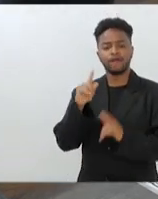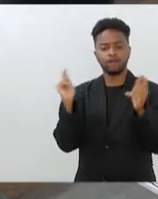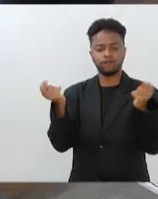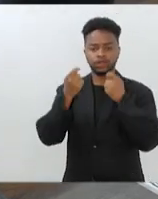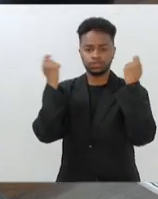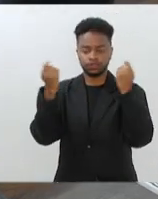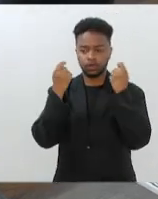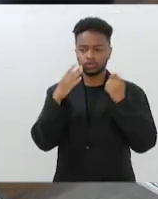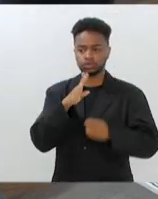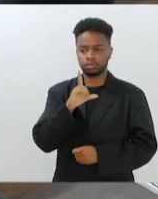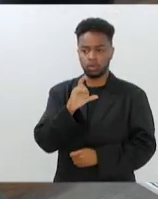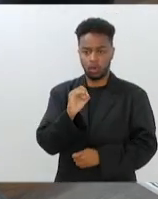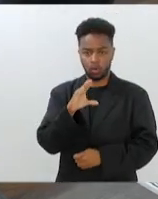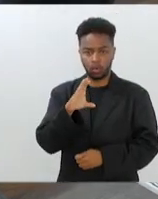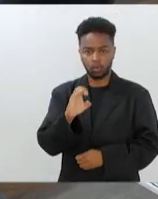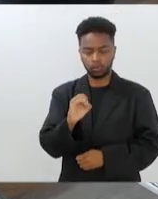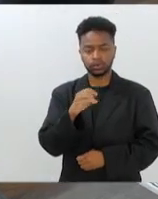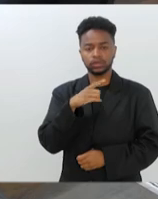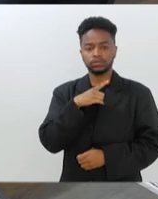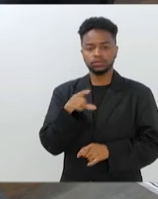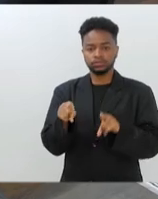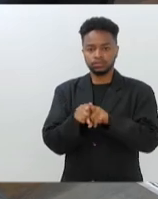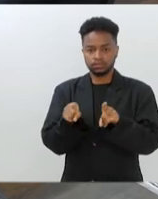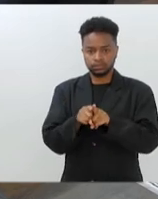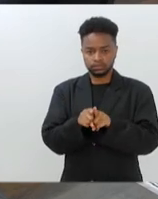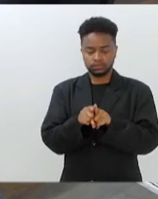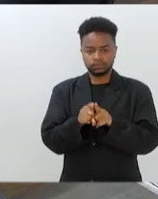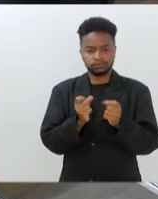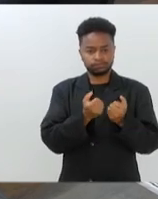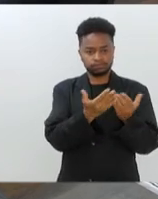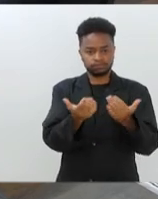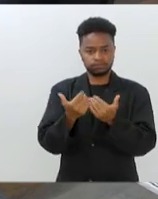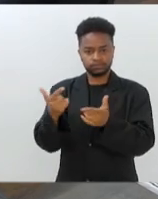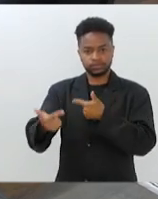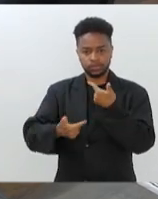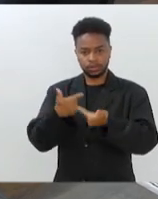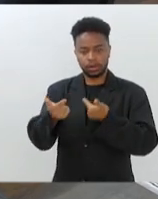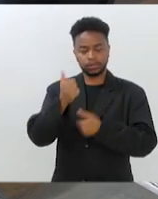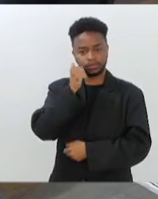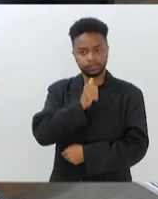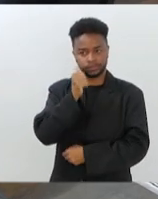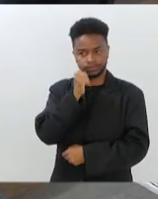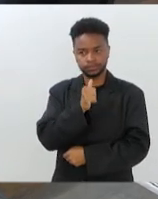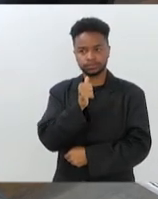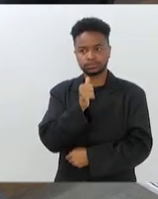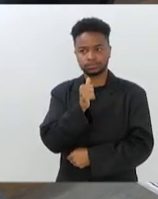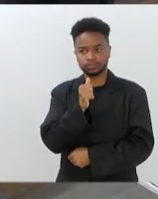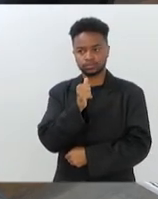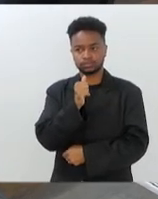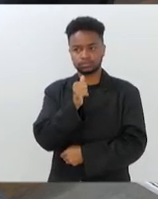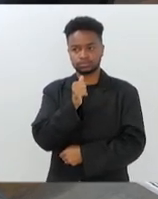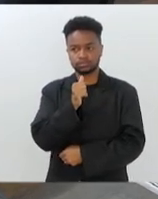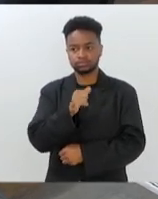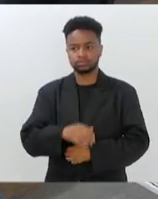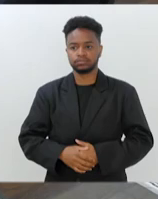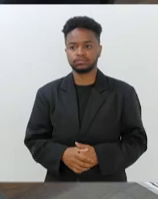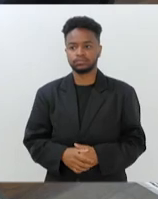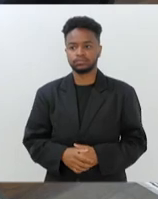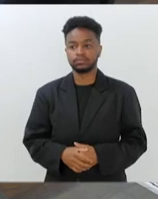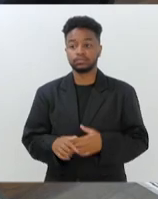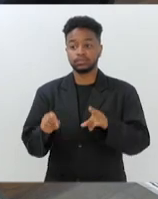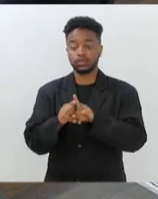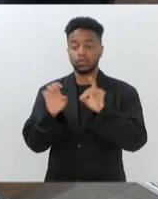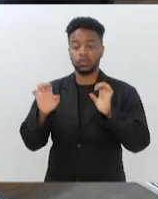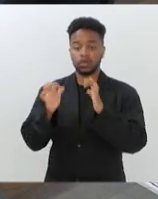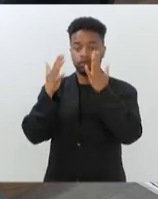também tem uma questão de de empregabilidade para mulheres e e e é um evento